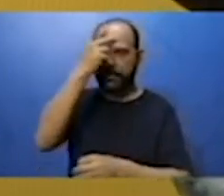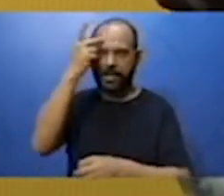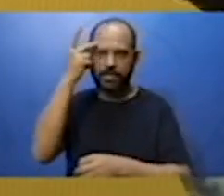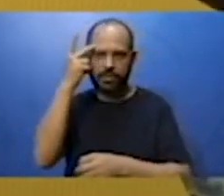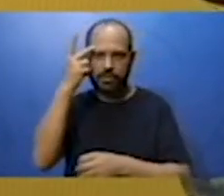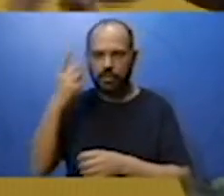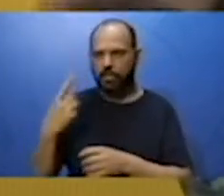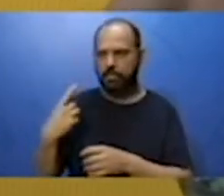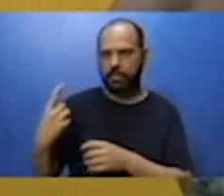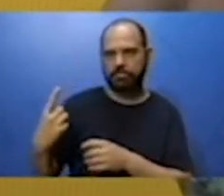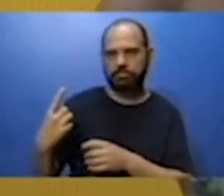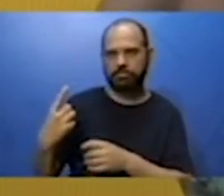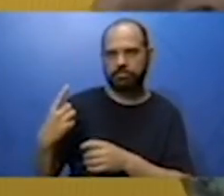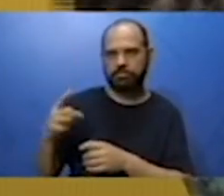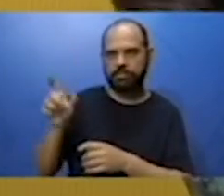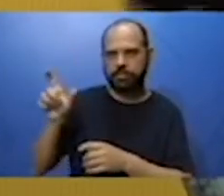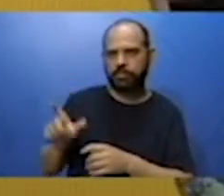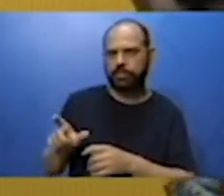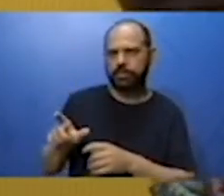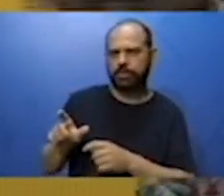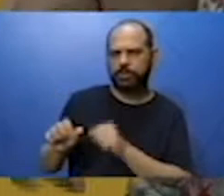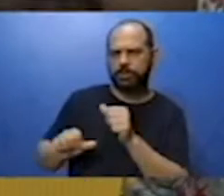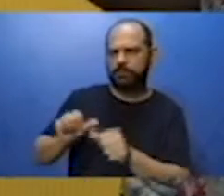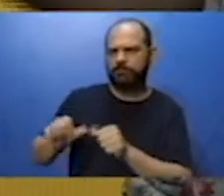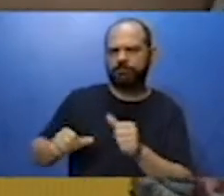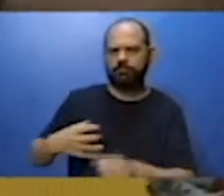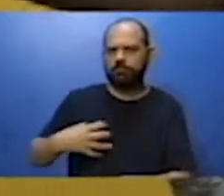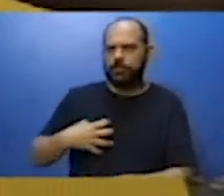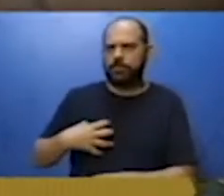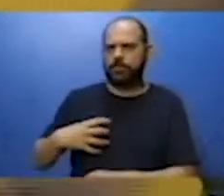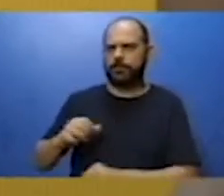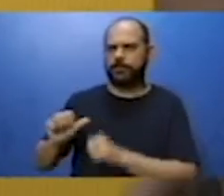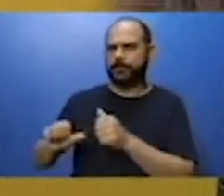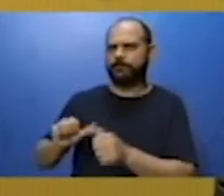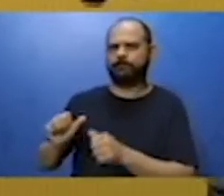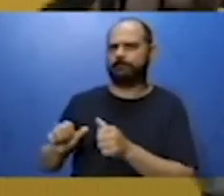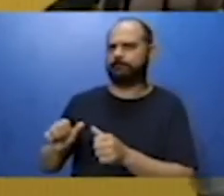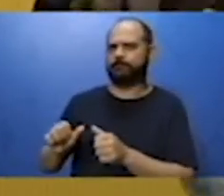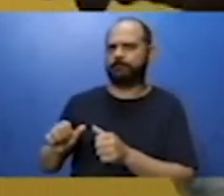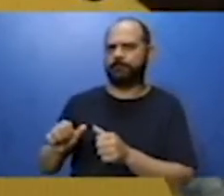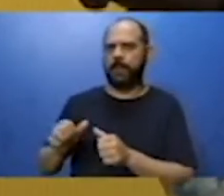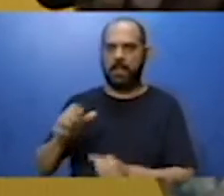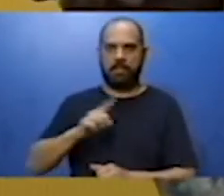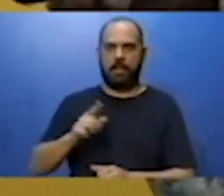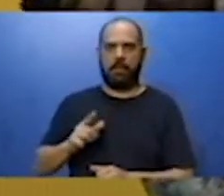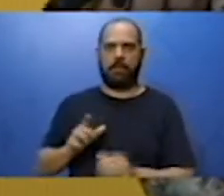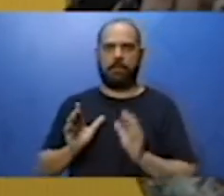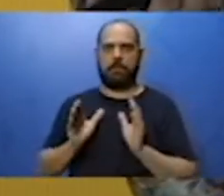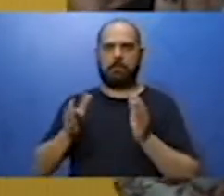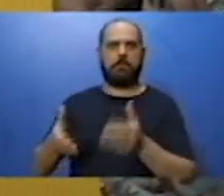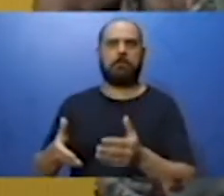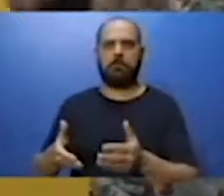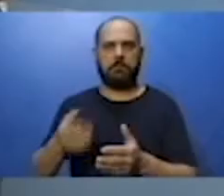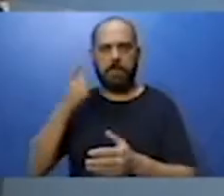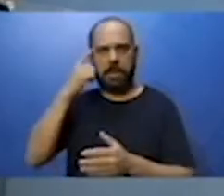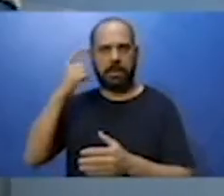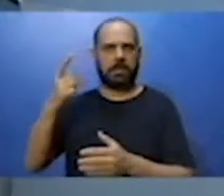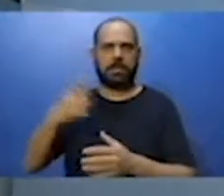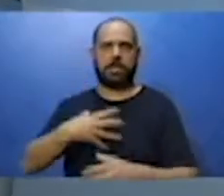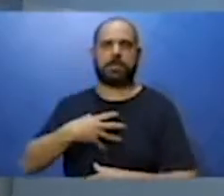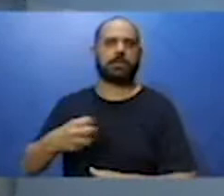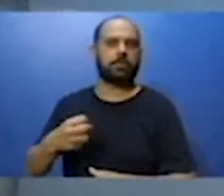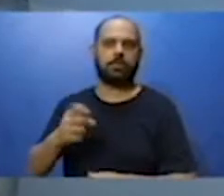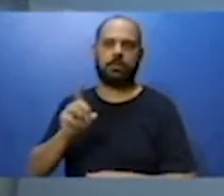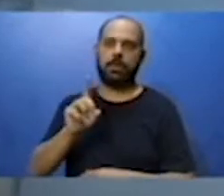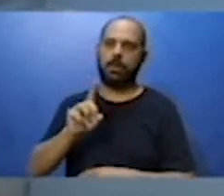nós muda o comportamento. Então, não necessariamente tem um comportamento específico que indica que a pessoa está com uma ideação, mas